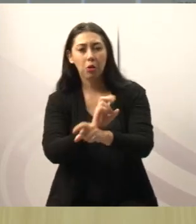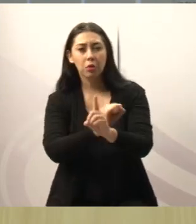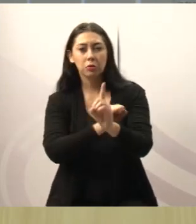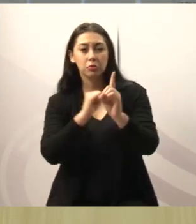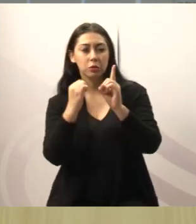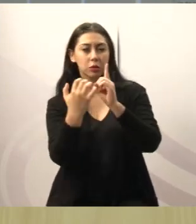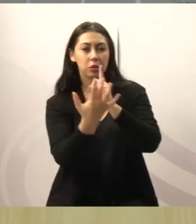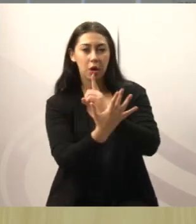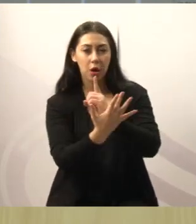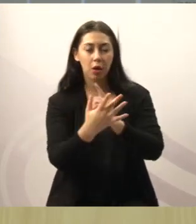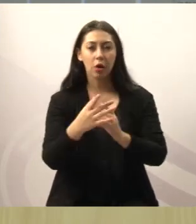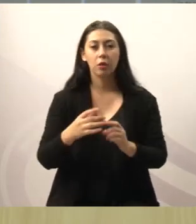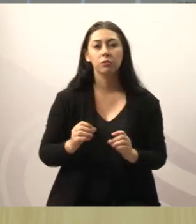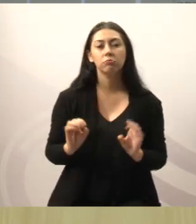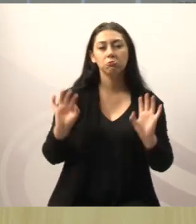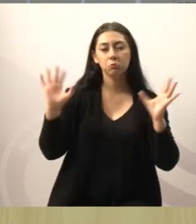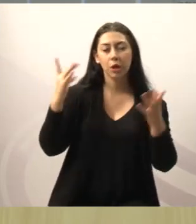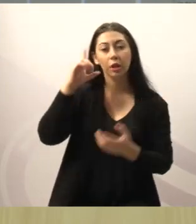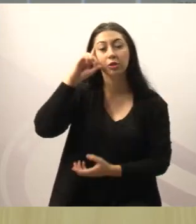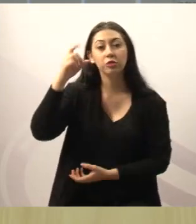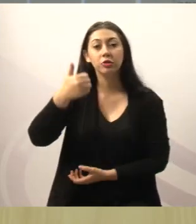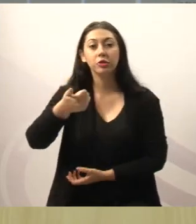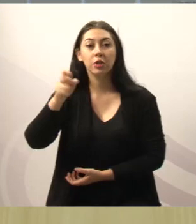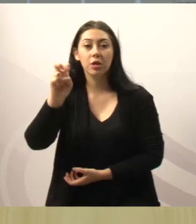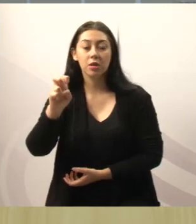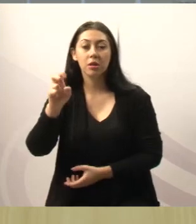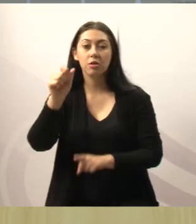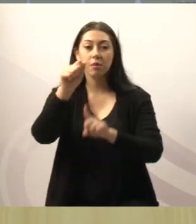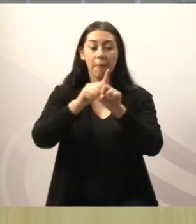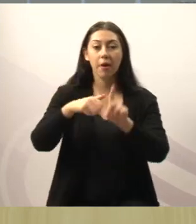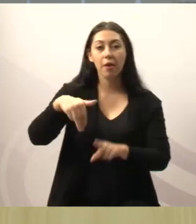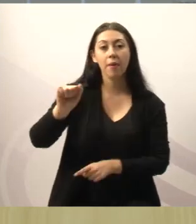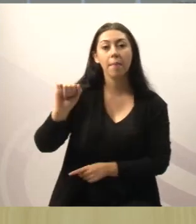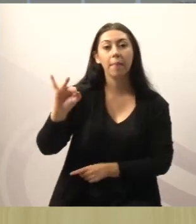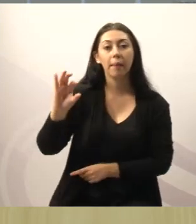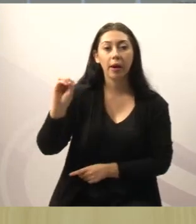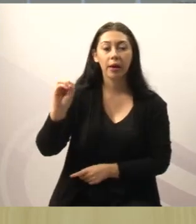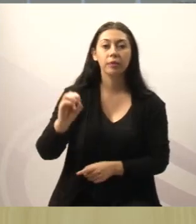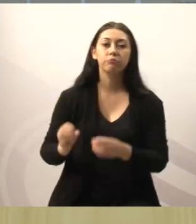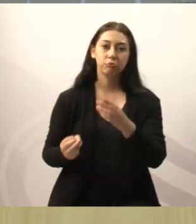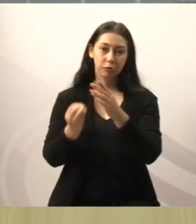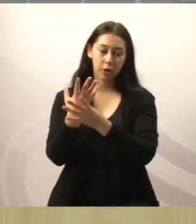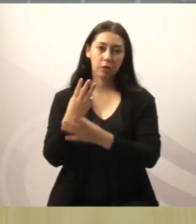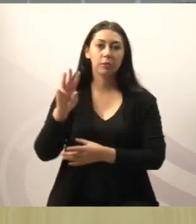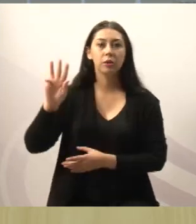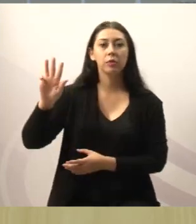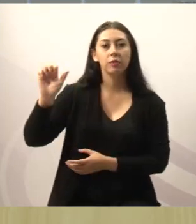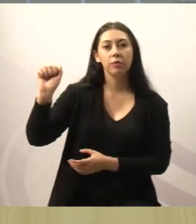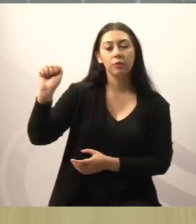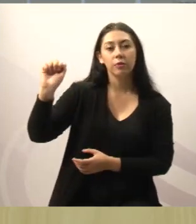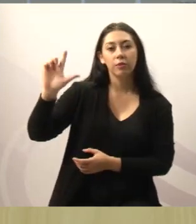comemorado em 15 de maio. Autoria, vereador Valmir do Parque Meia Lua.